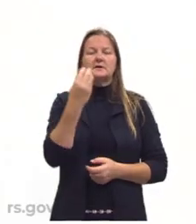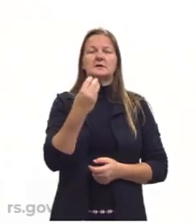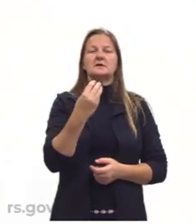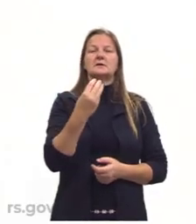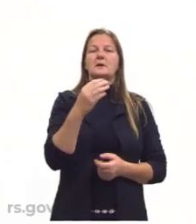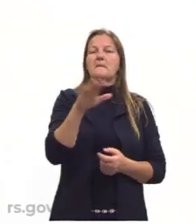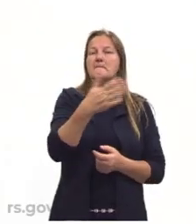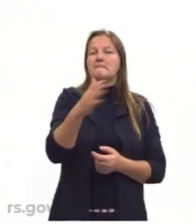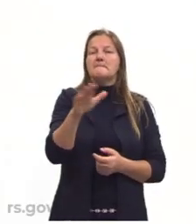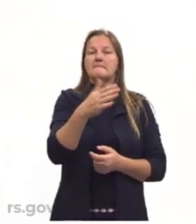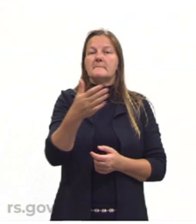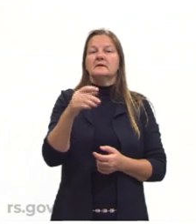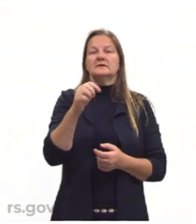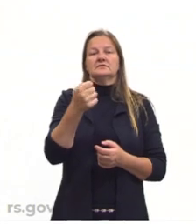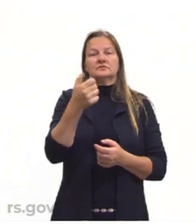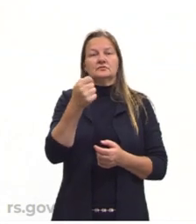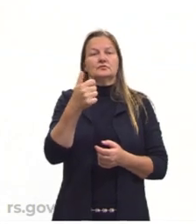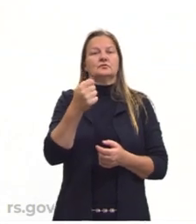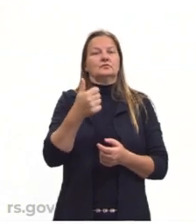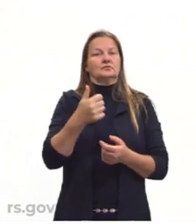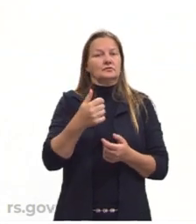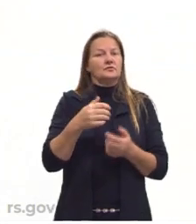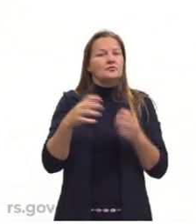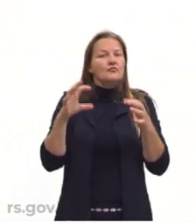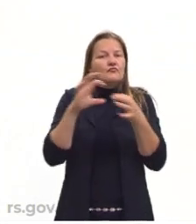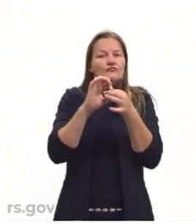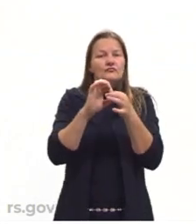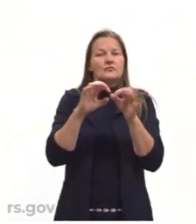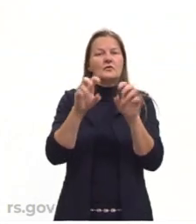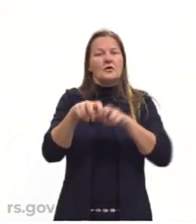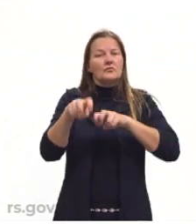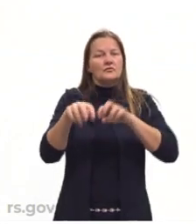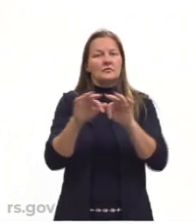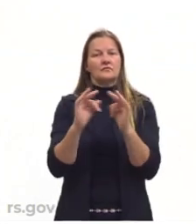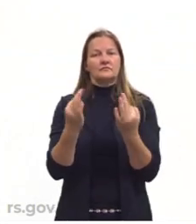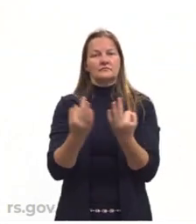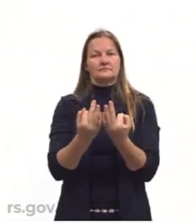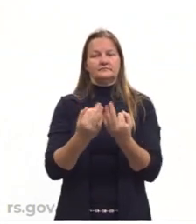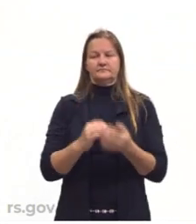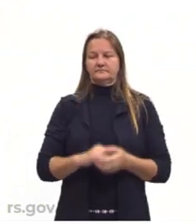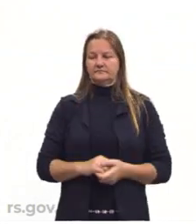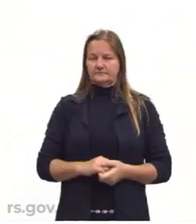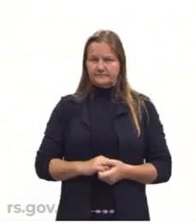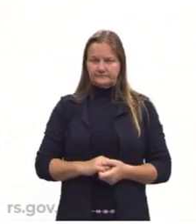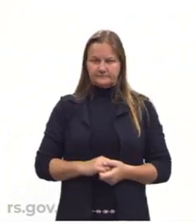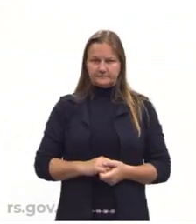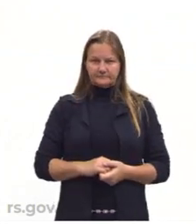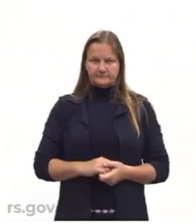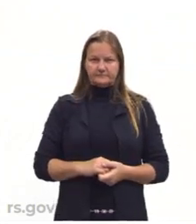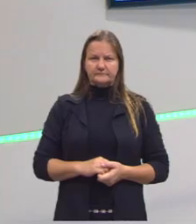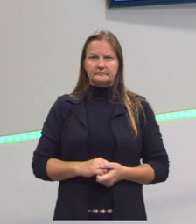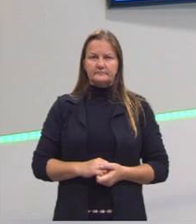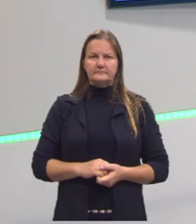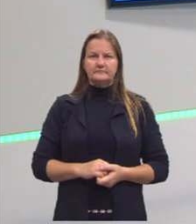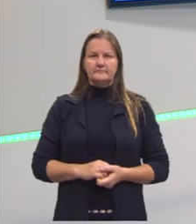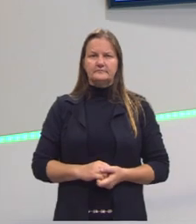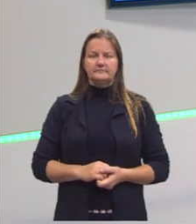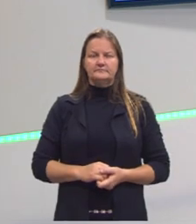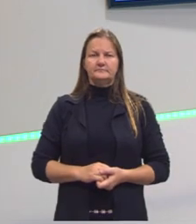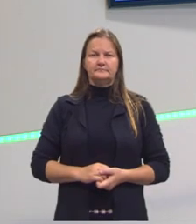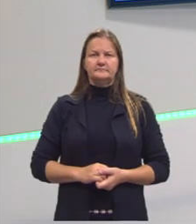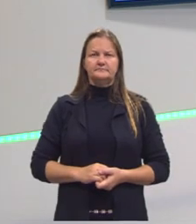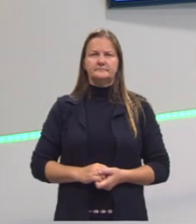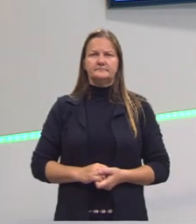porcento tão das propriedades rurais que nós temos estão vinculados essa agricultura a família a gurizada vamos passar mais um aqui